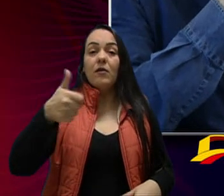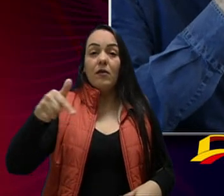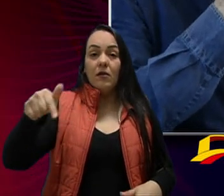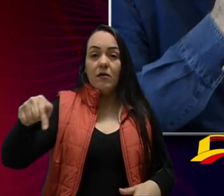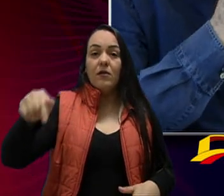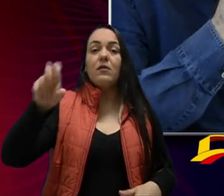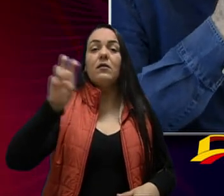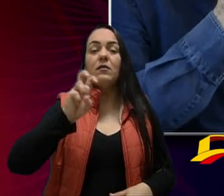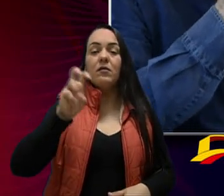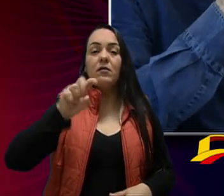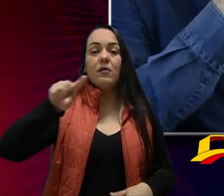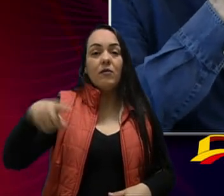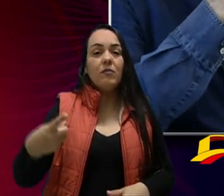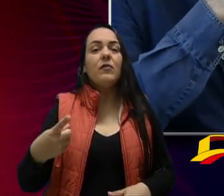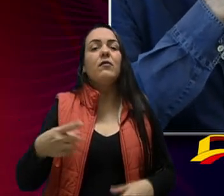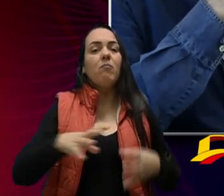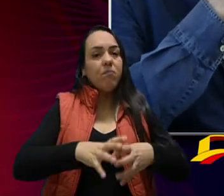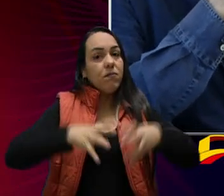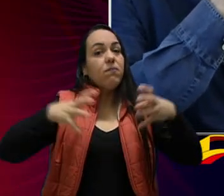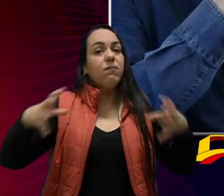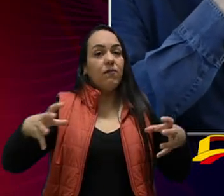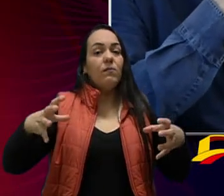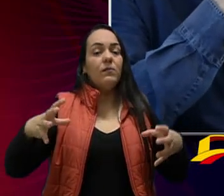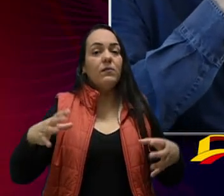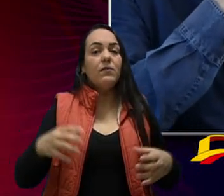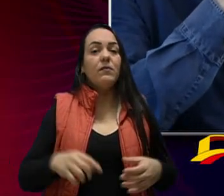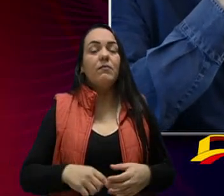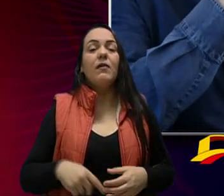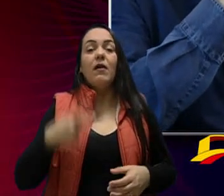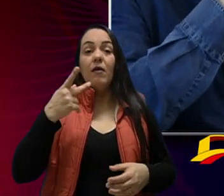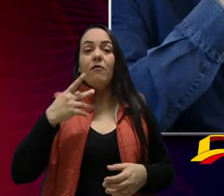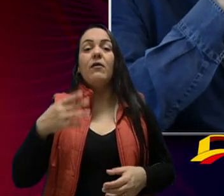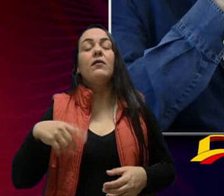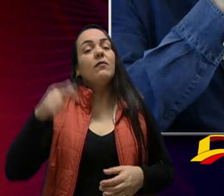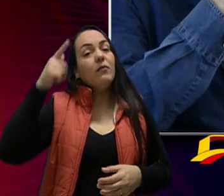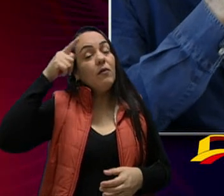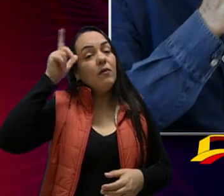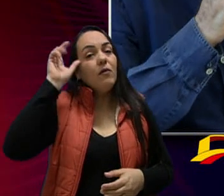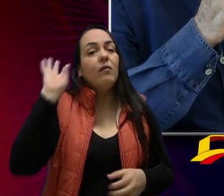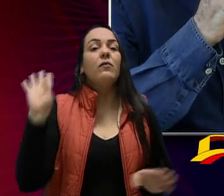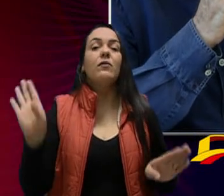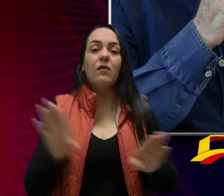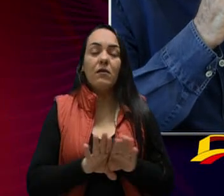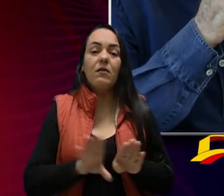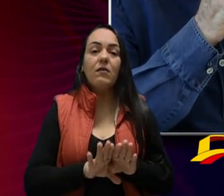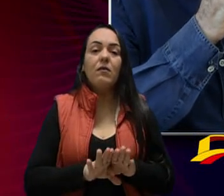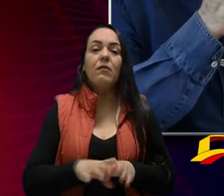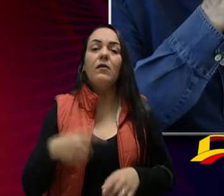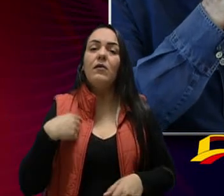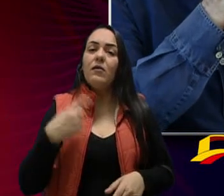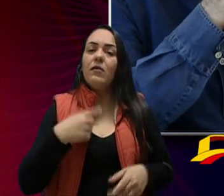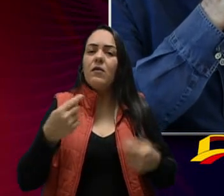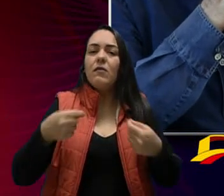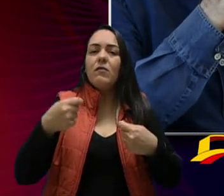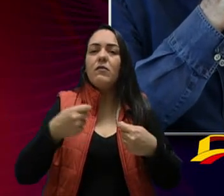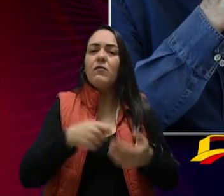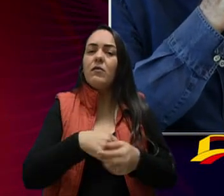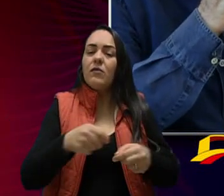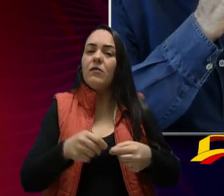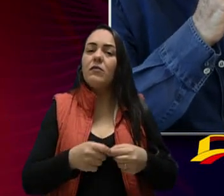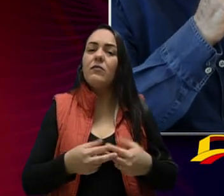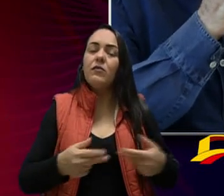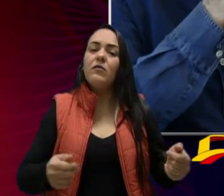5/75 sabe um volume de recursos grandes vieram me trazer ontem essa informação daquele remanejamento que nós fizemos é das